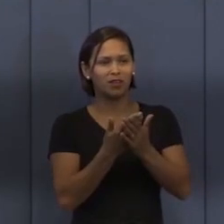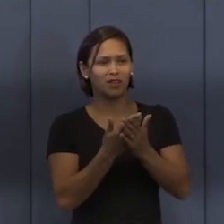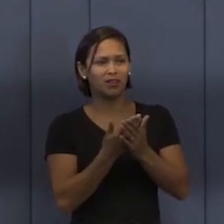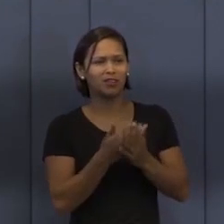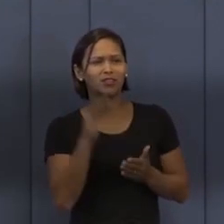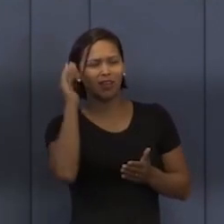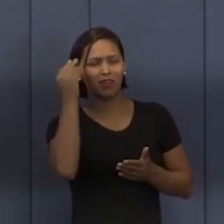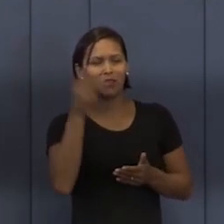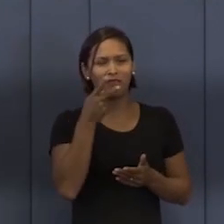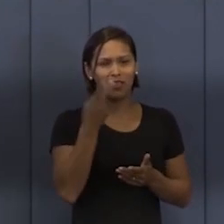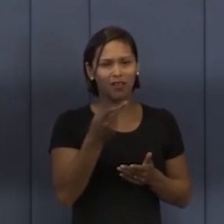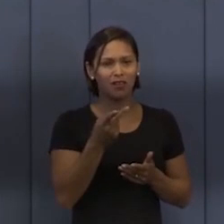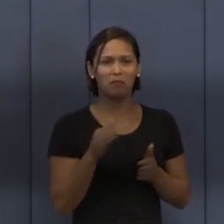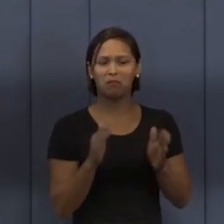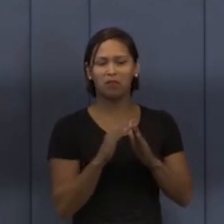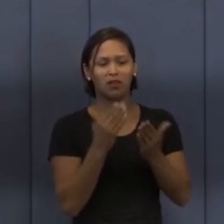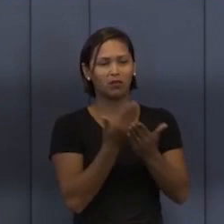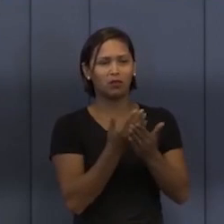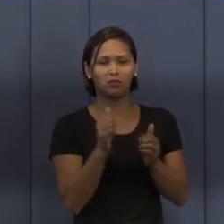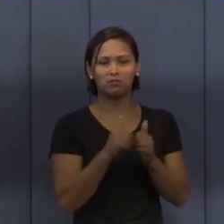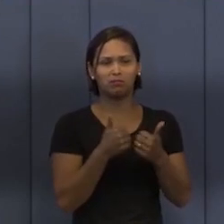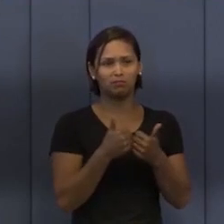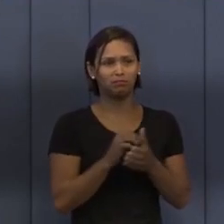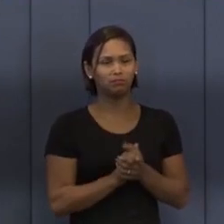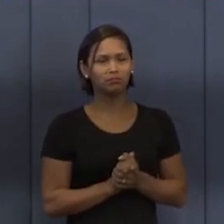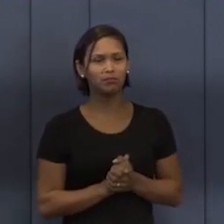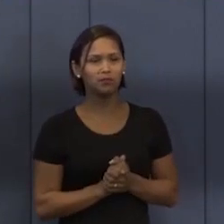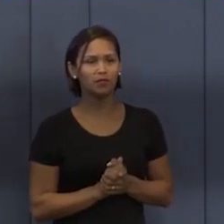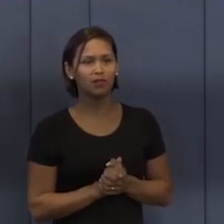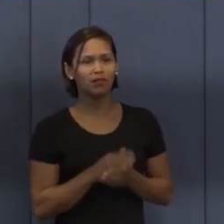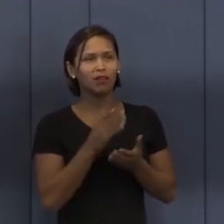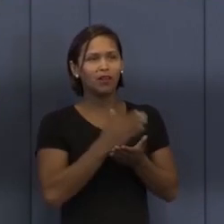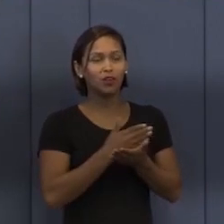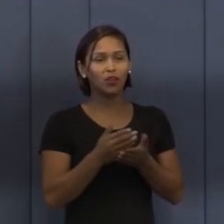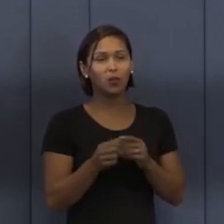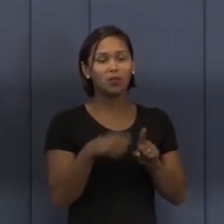ônibus e vai embora para a escola. Aprendeu a falar, já pega o ônibus.